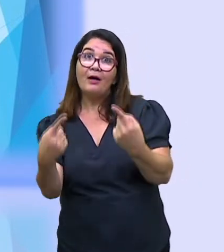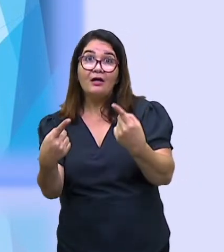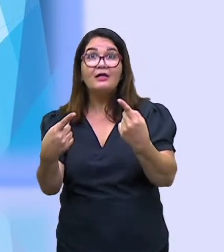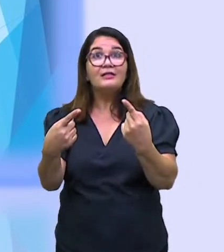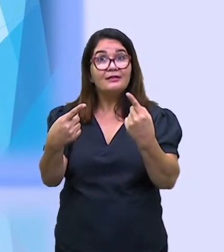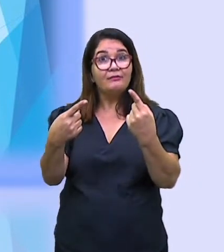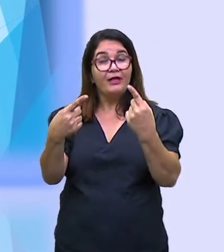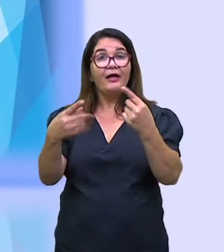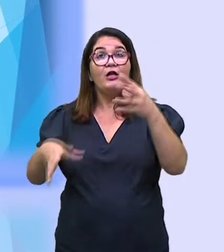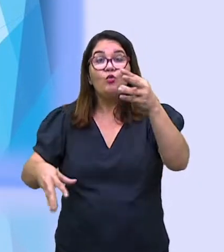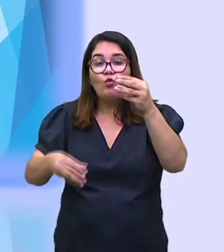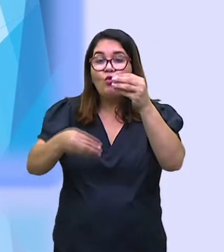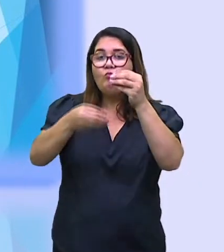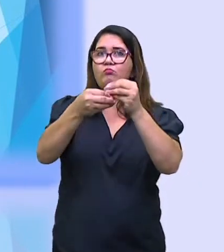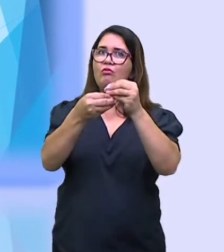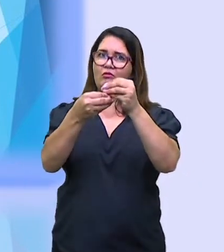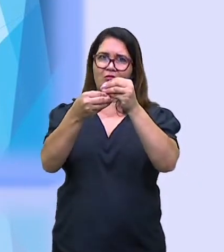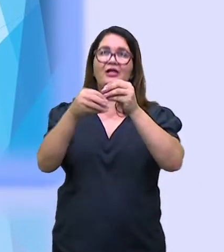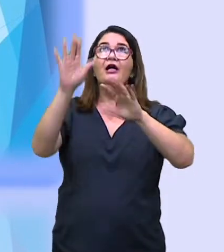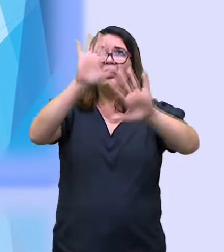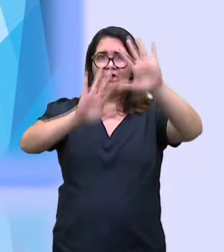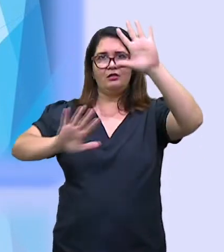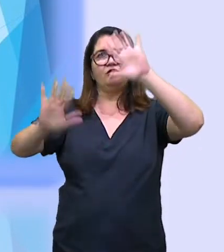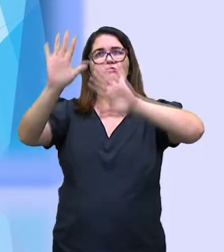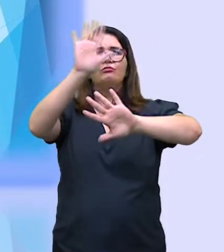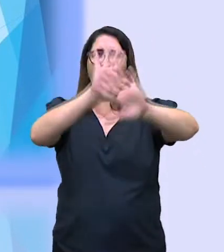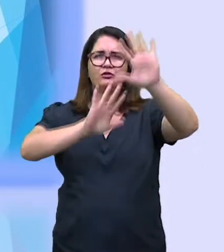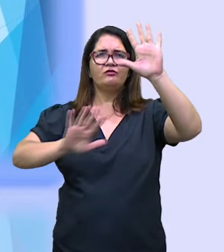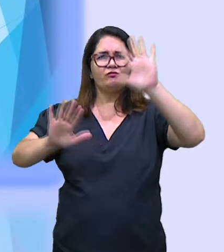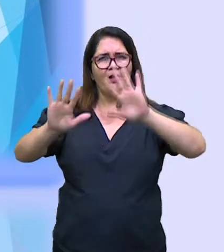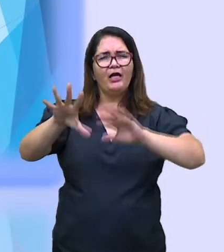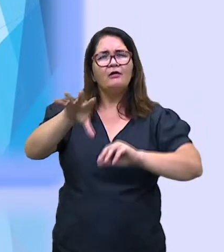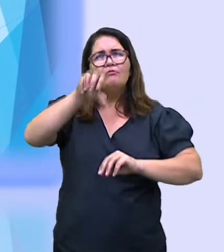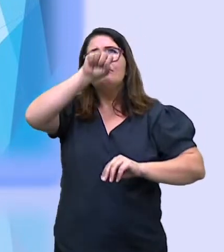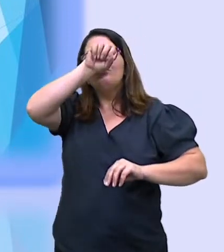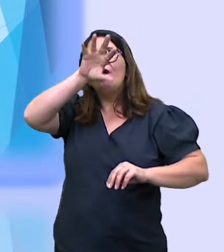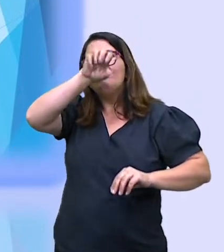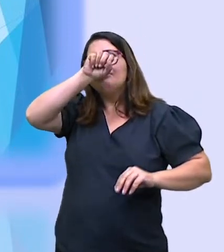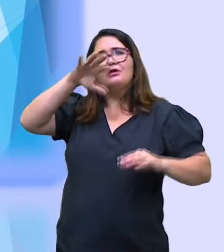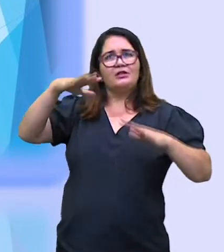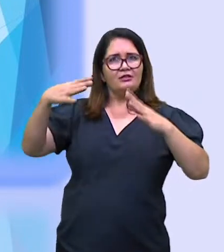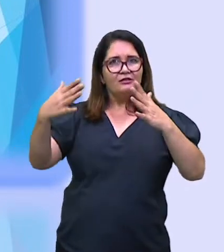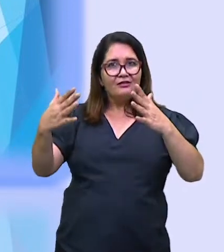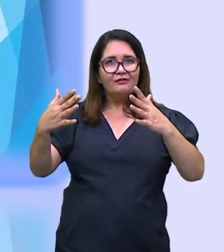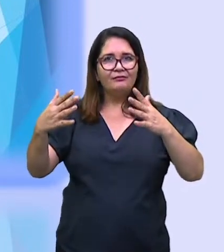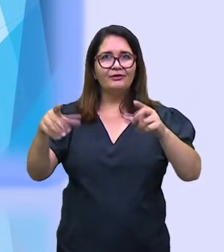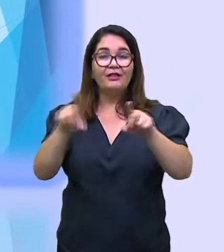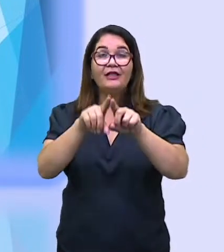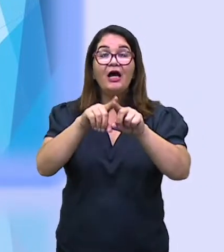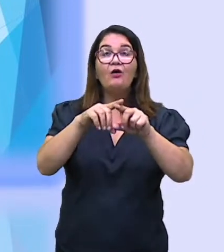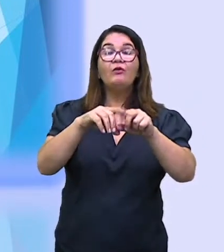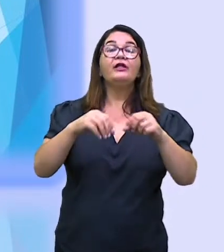ar. Só que ele é bem pouquinho. Ele apresenta em aproximadamente